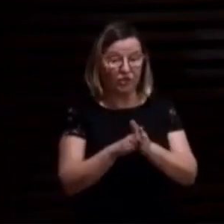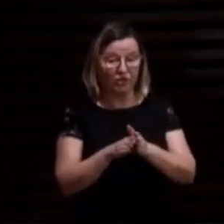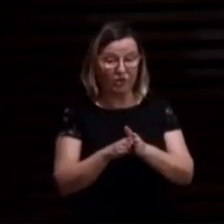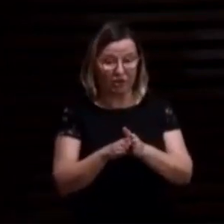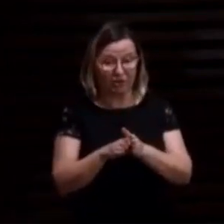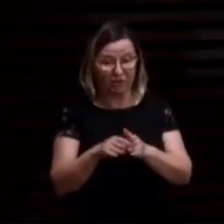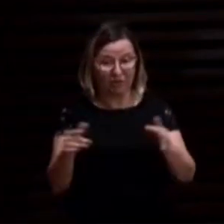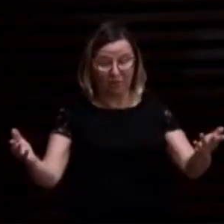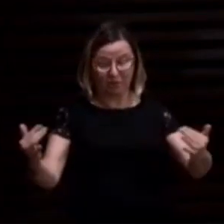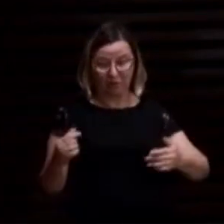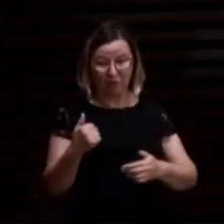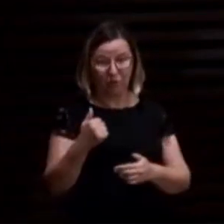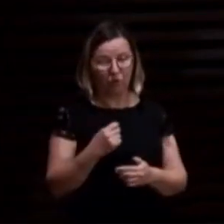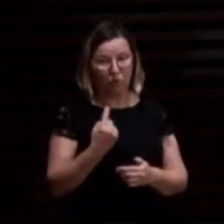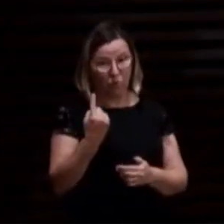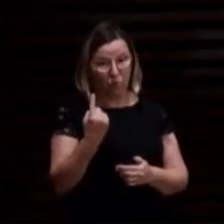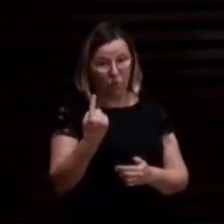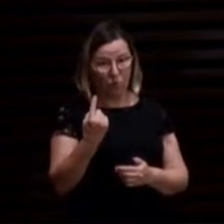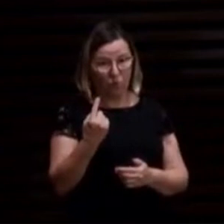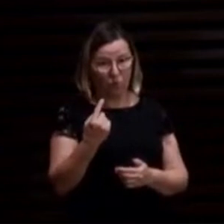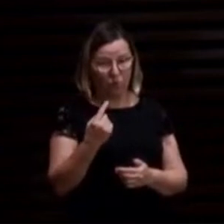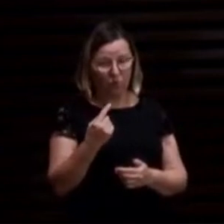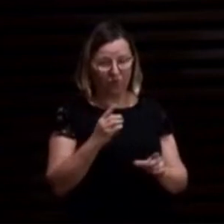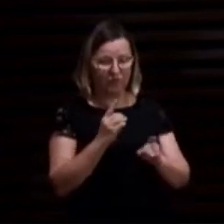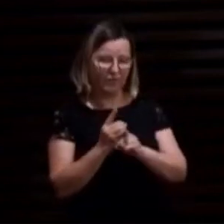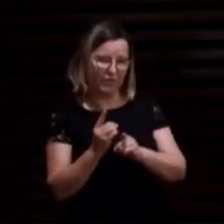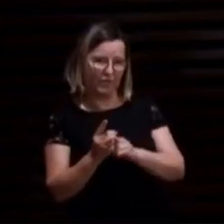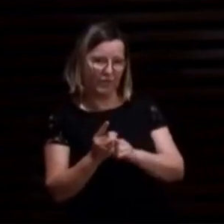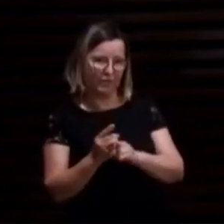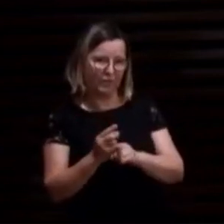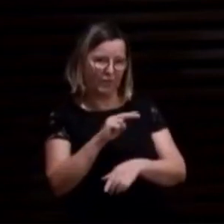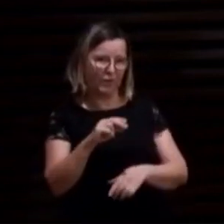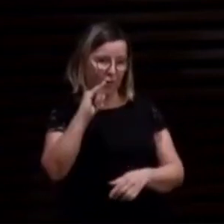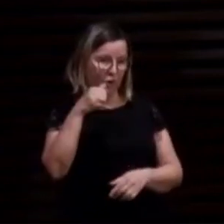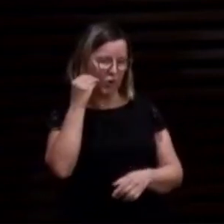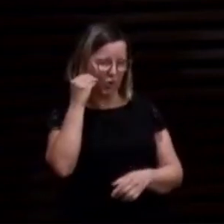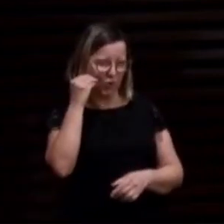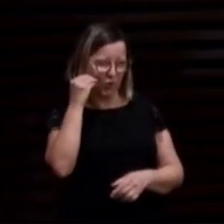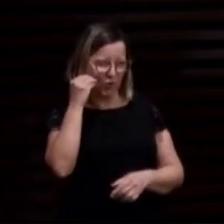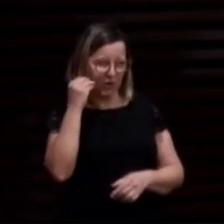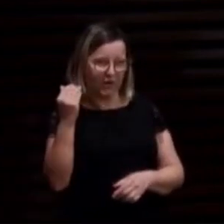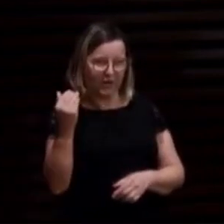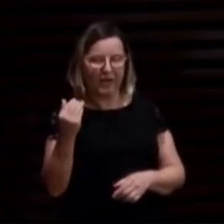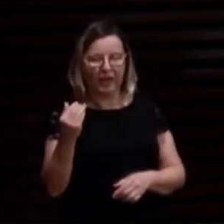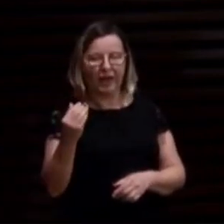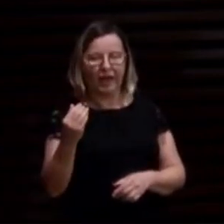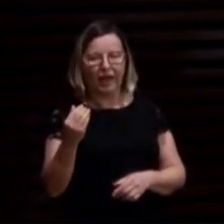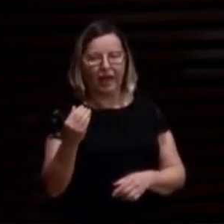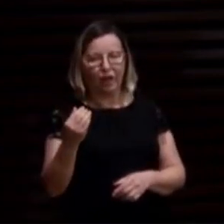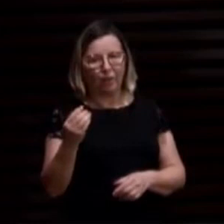e um dos 12, o chamado Judas, que vinha à frente deles, aproximou-se de Jesus para o